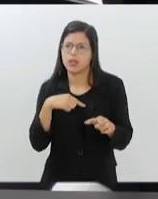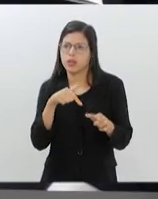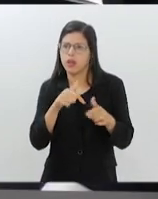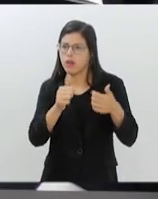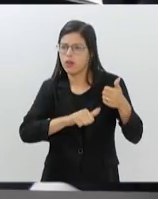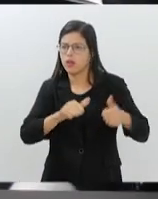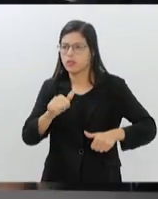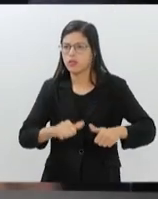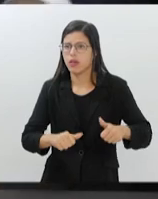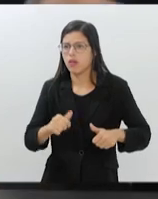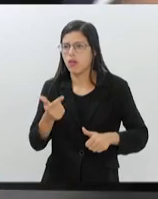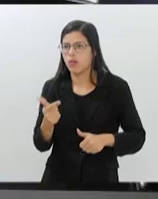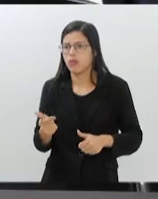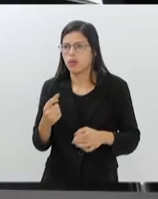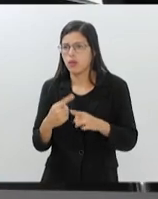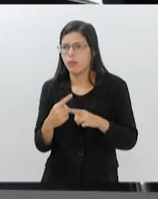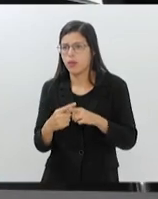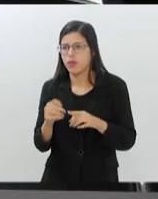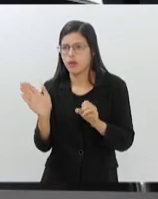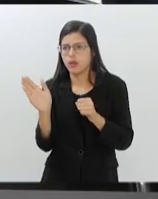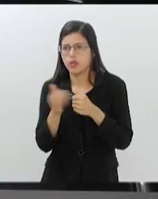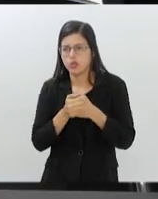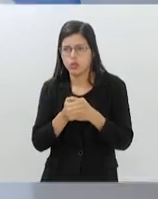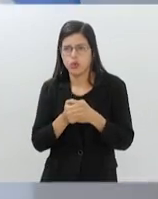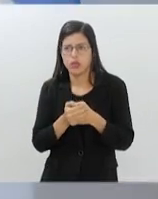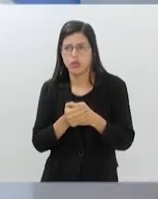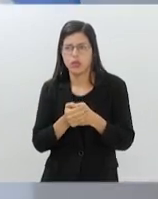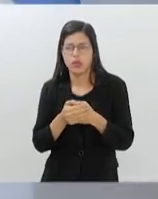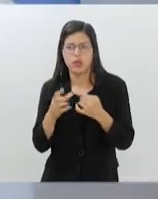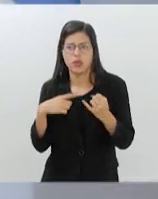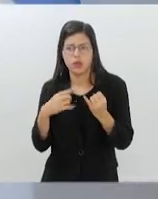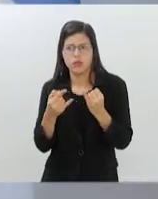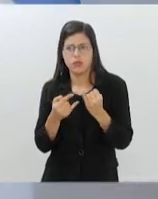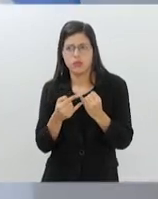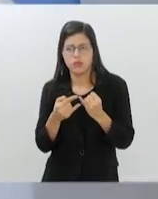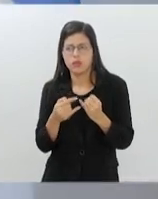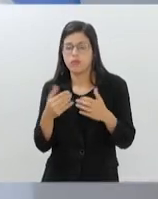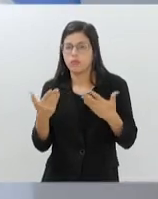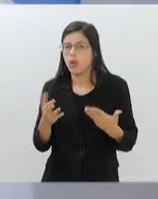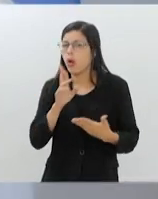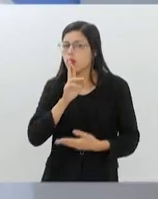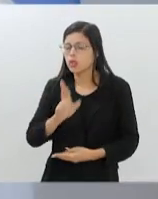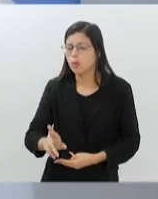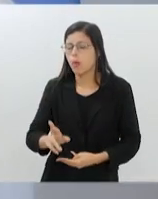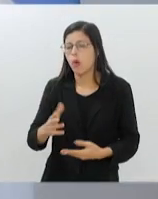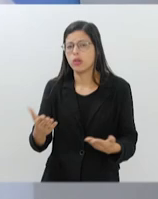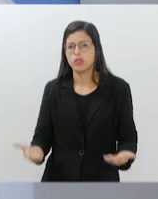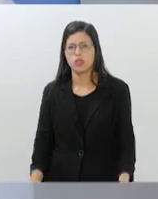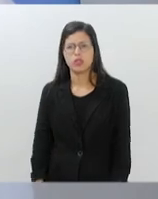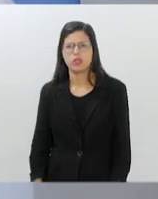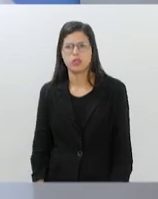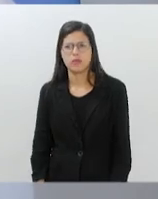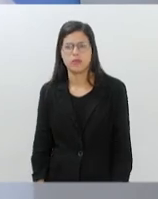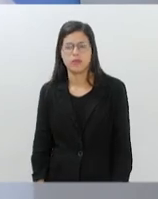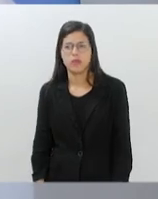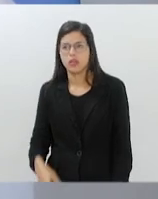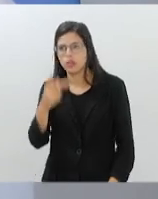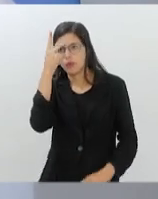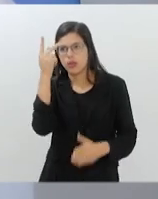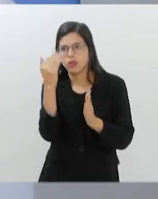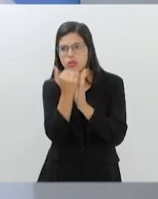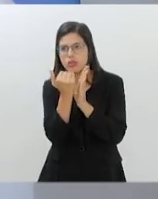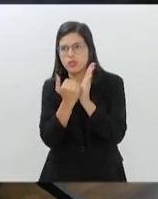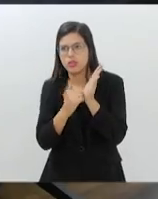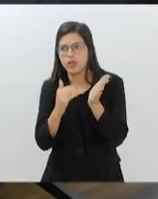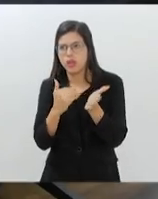por esconder o camarote camarote aberto então a senhora diga quem foram as pessoas convidadas não tem uma lista os secretários eu não tô nem falando